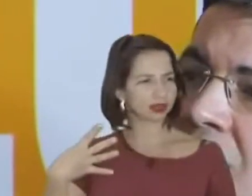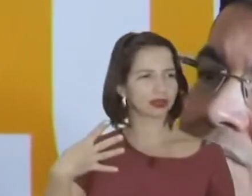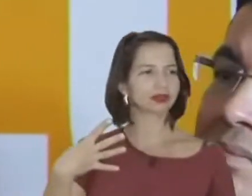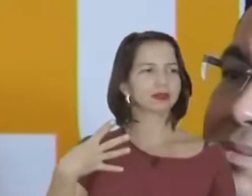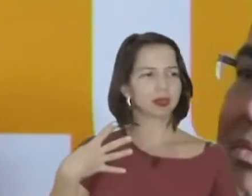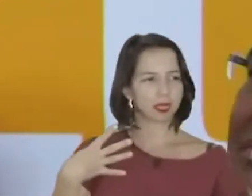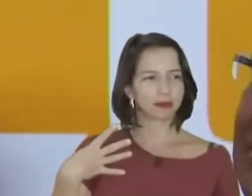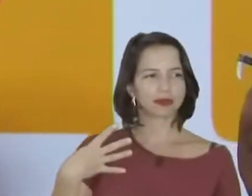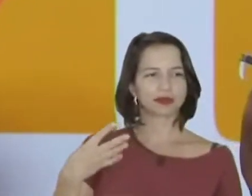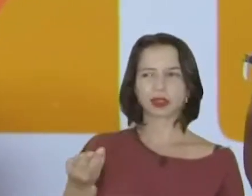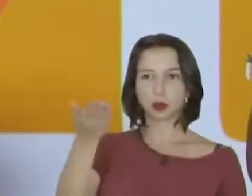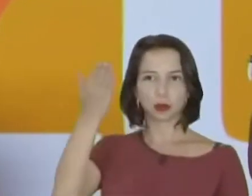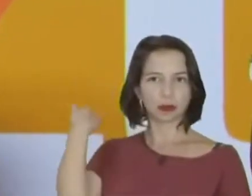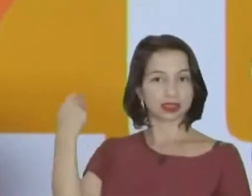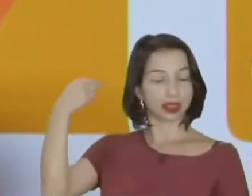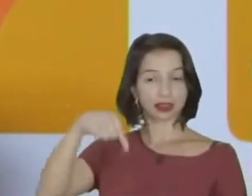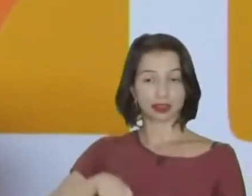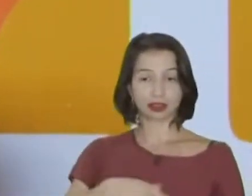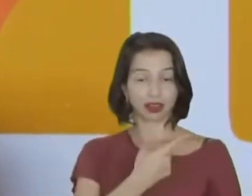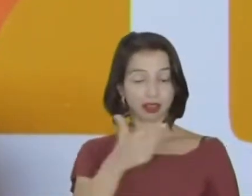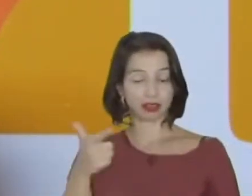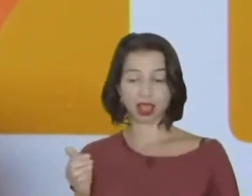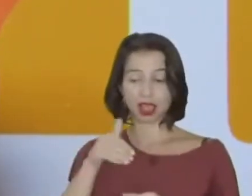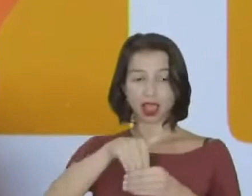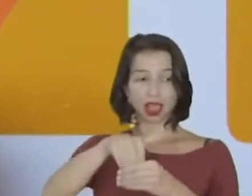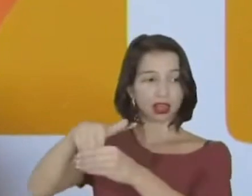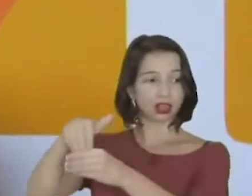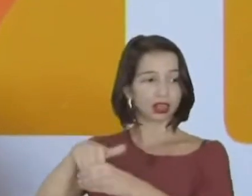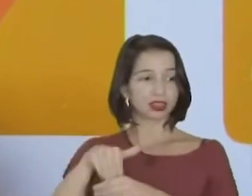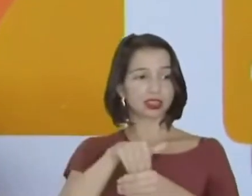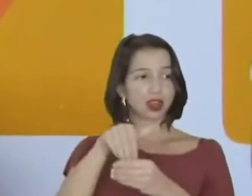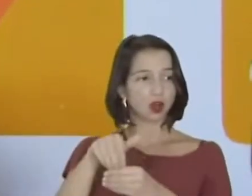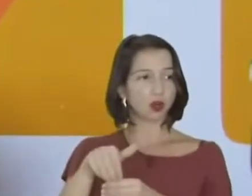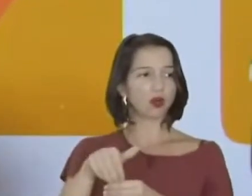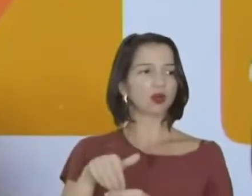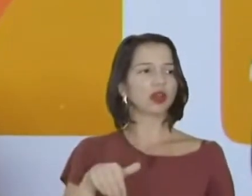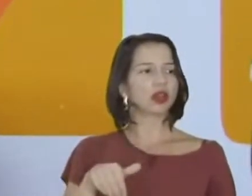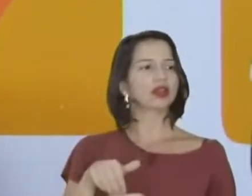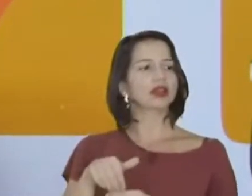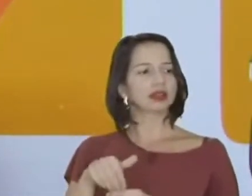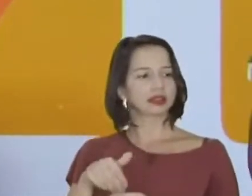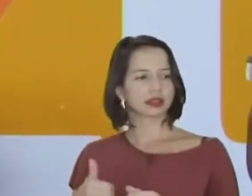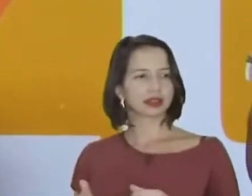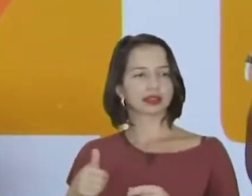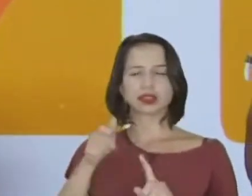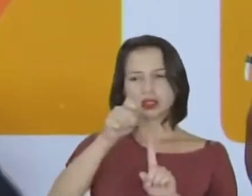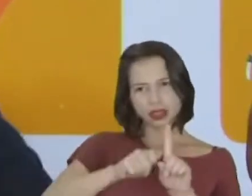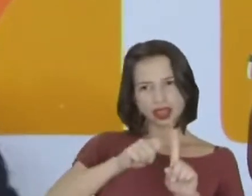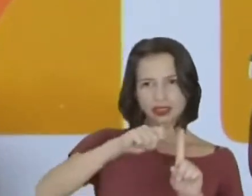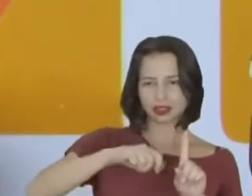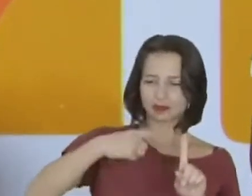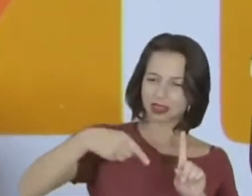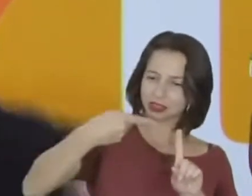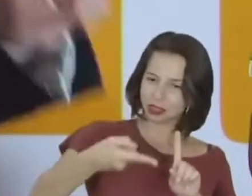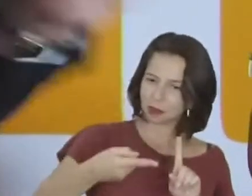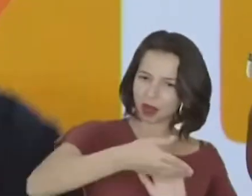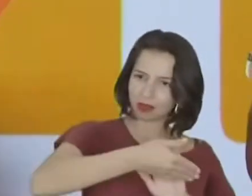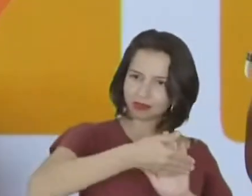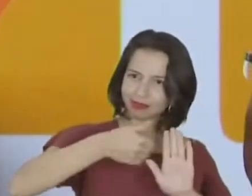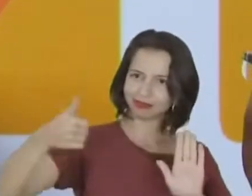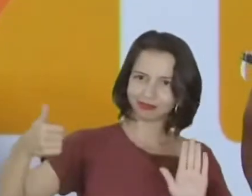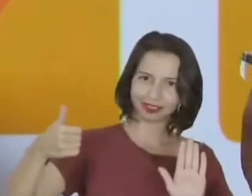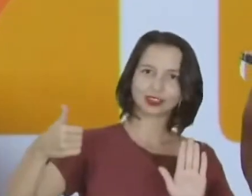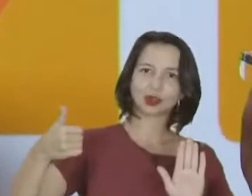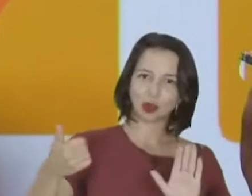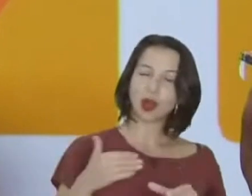renunciou. 6 meses depois. Aqui se elegeu o Collor como caçador do Marajá. 2 anos depois ele foi